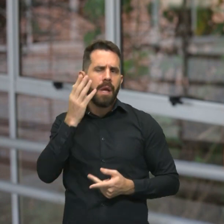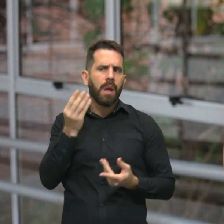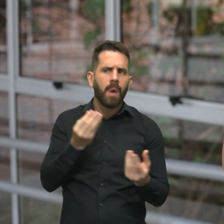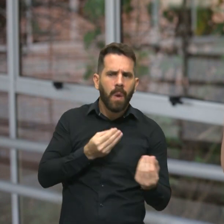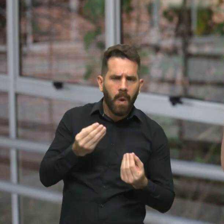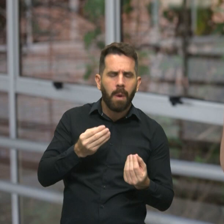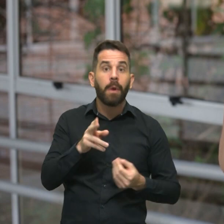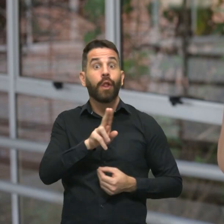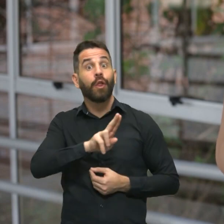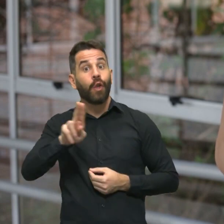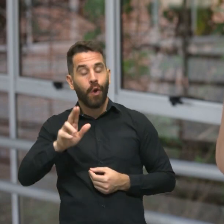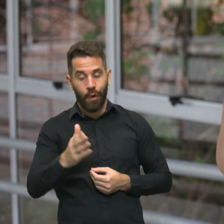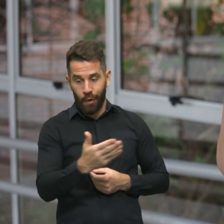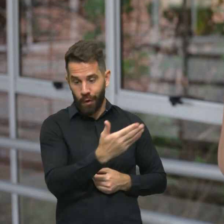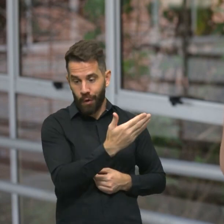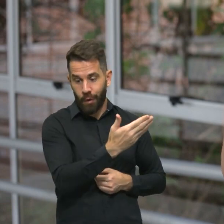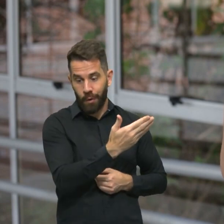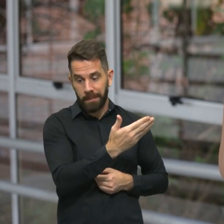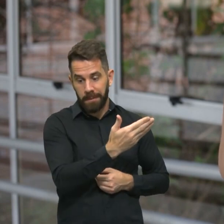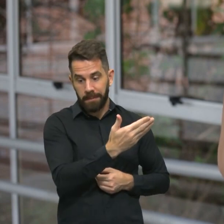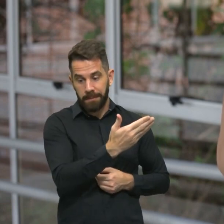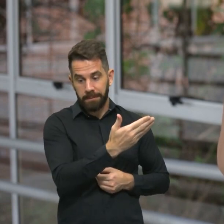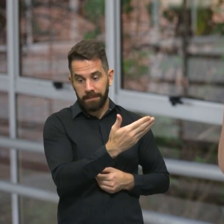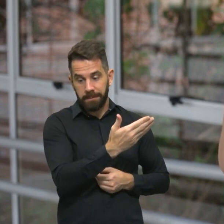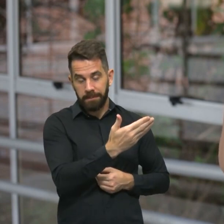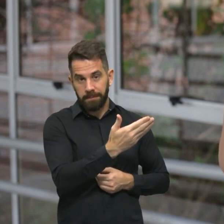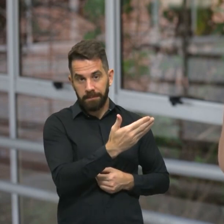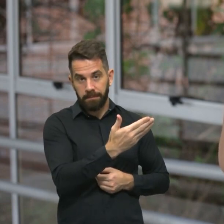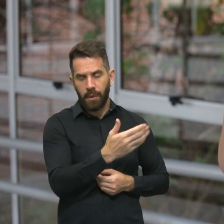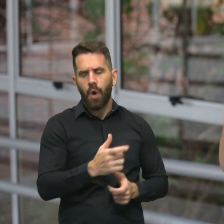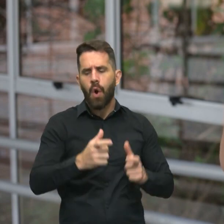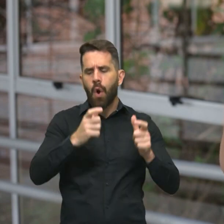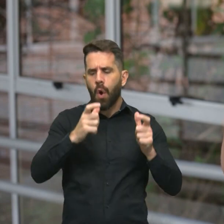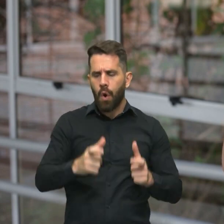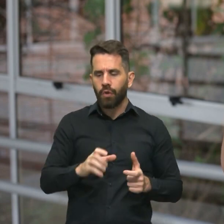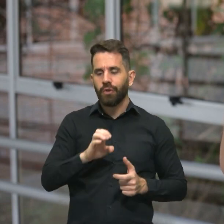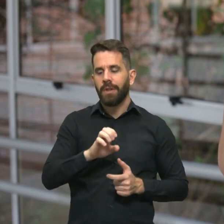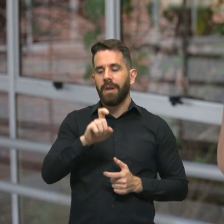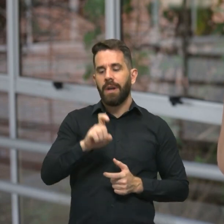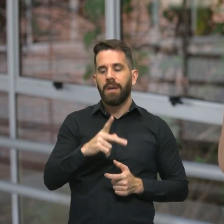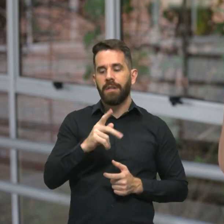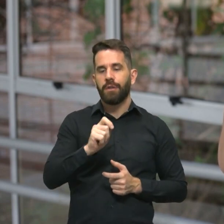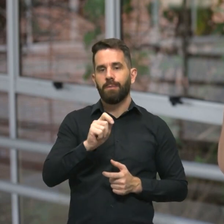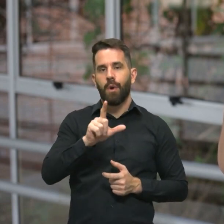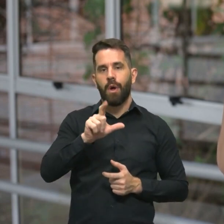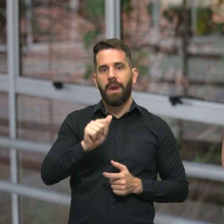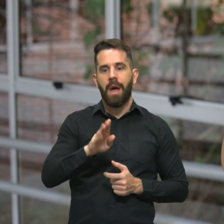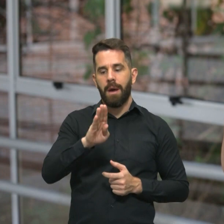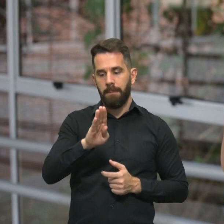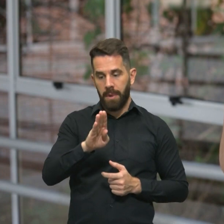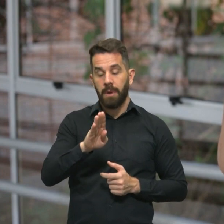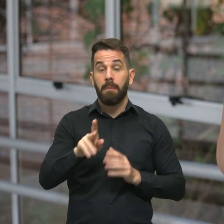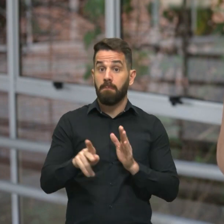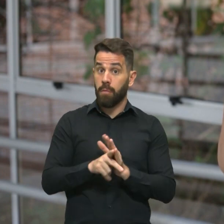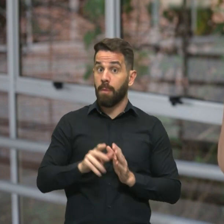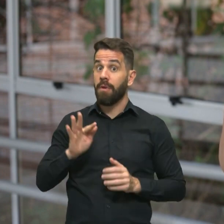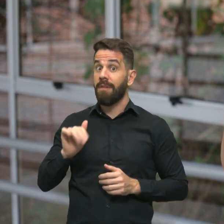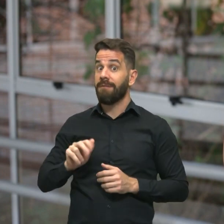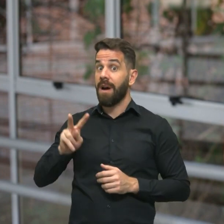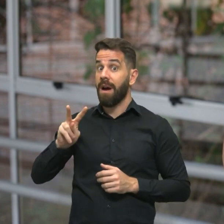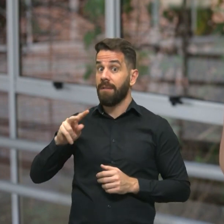estar acontecendo no espaço Expolab, no prédio da FAB UFG. O acervo é composto por